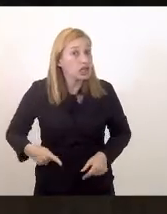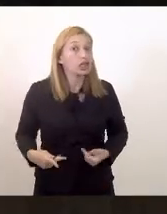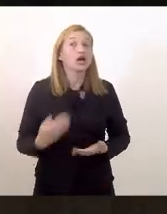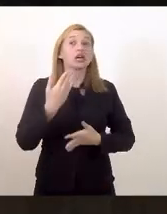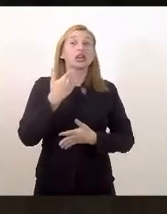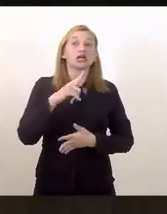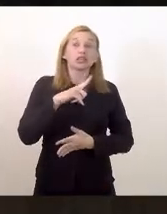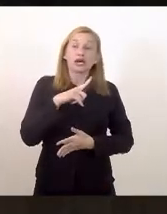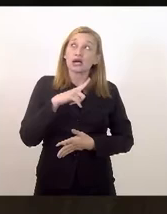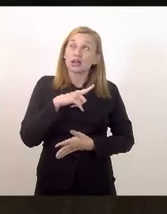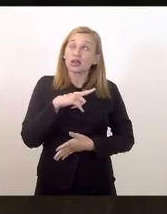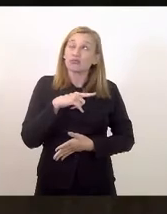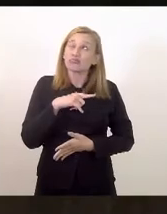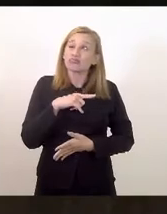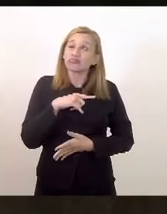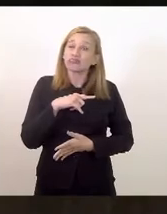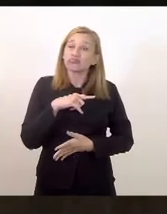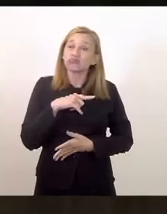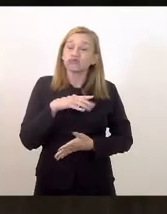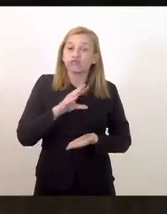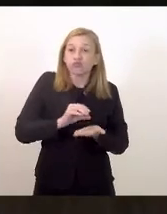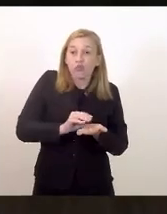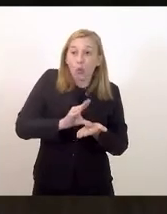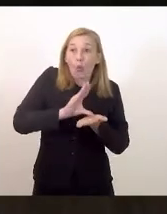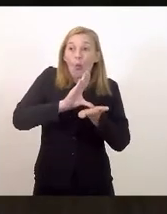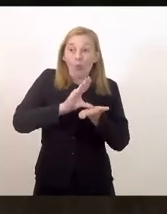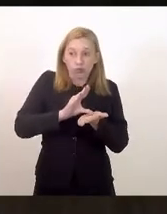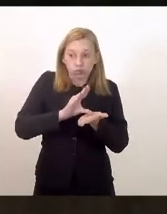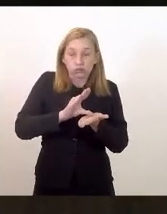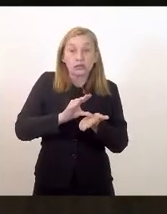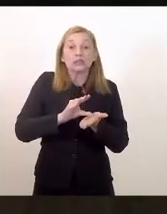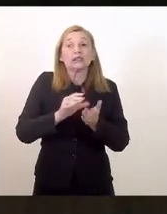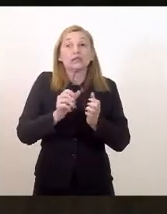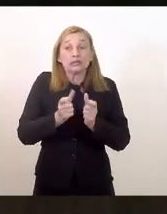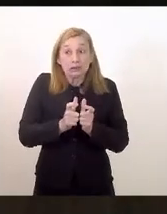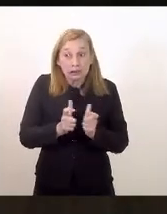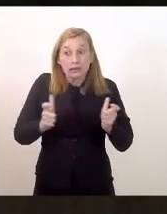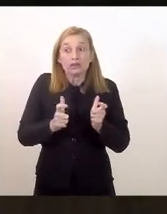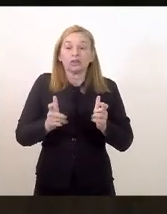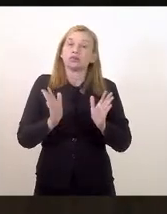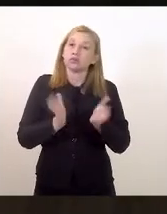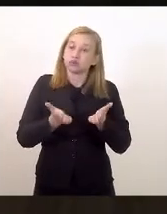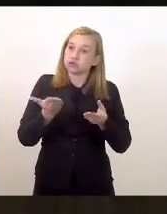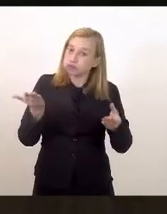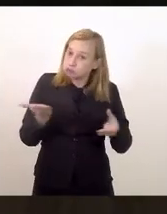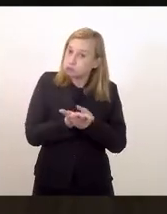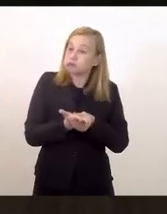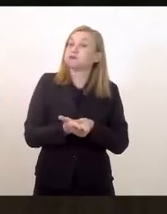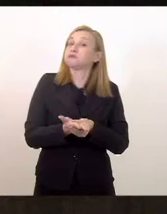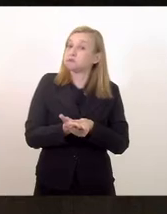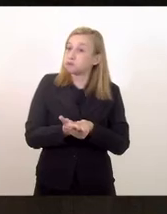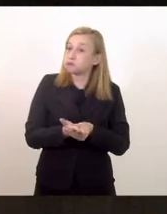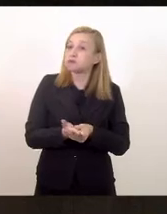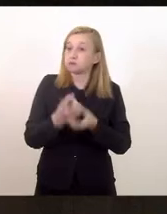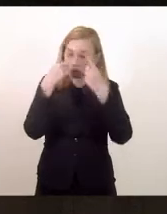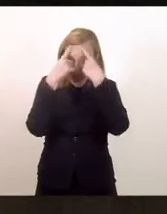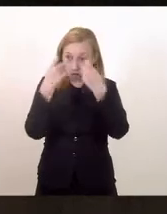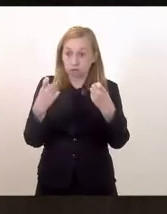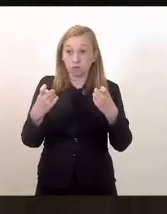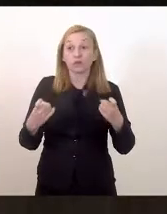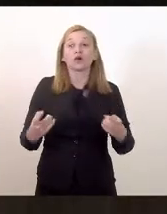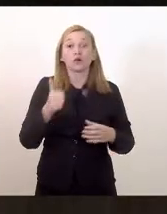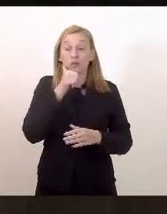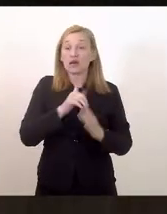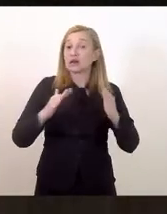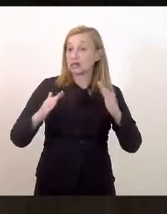tem um volume muito grande hoje de processos de violência doméstica, de